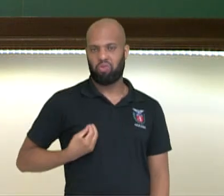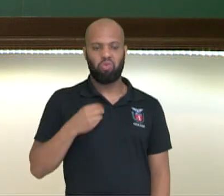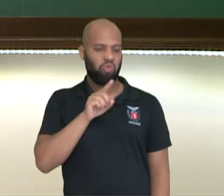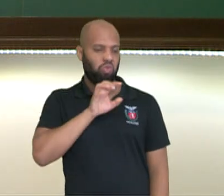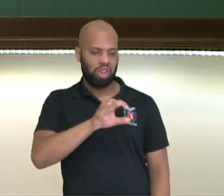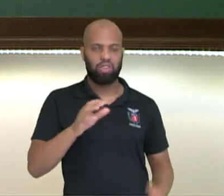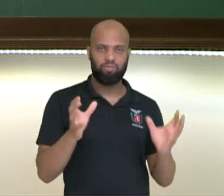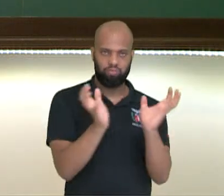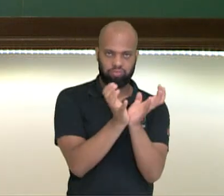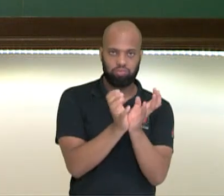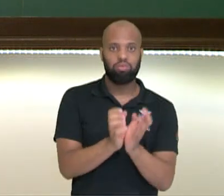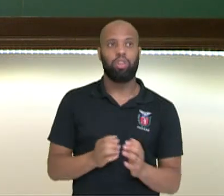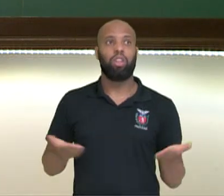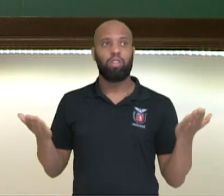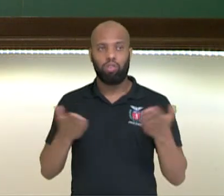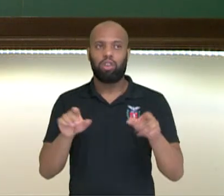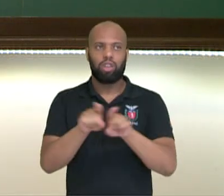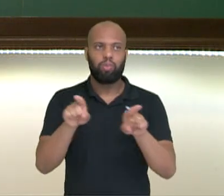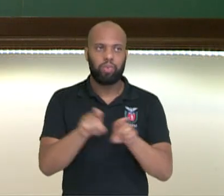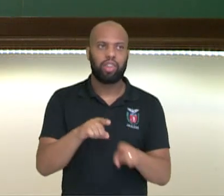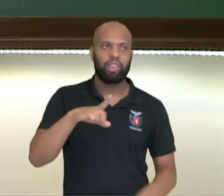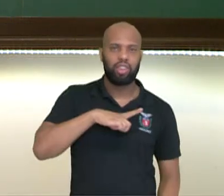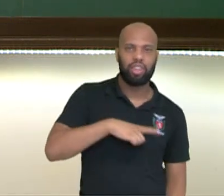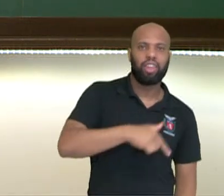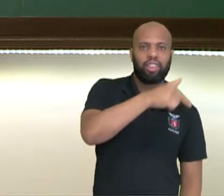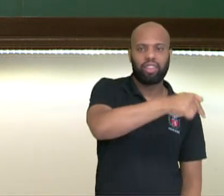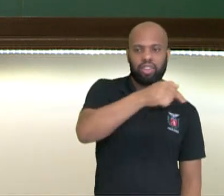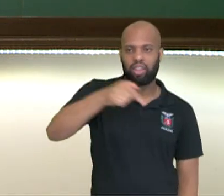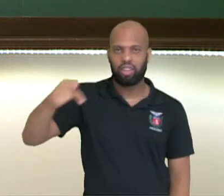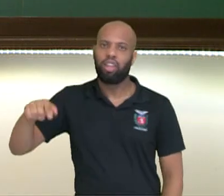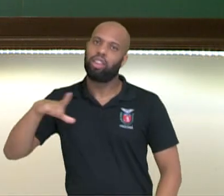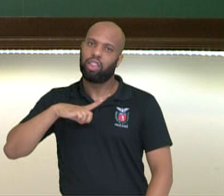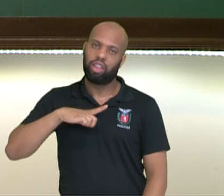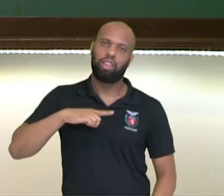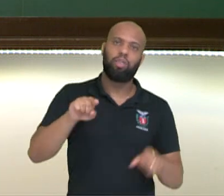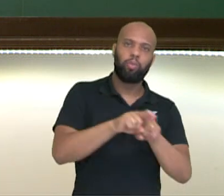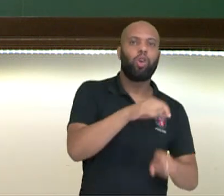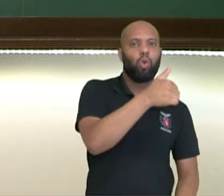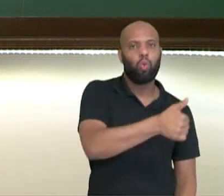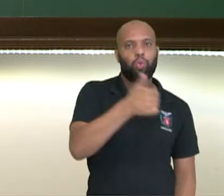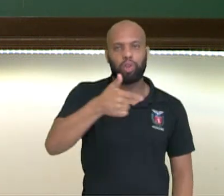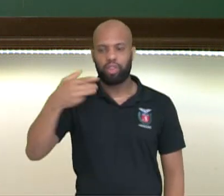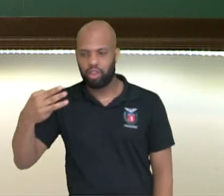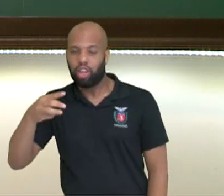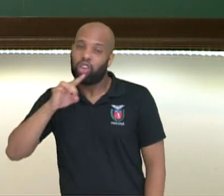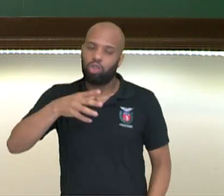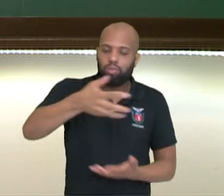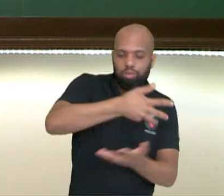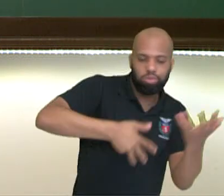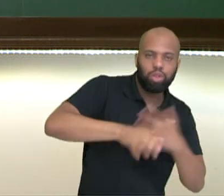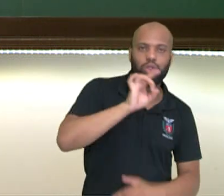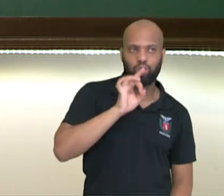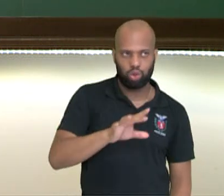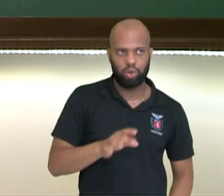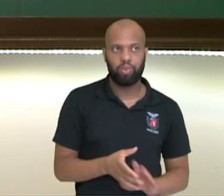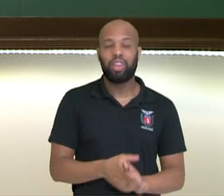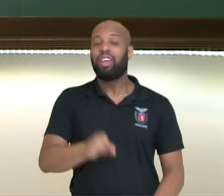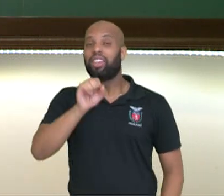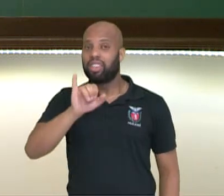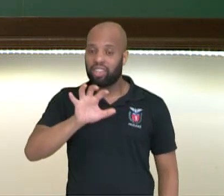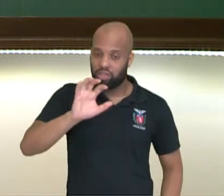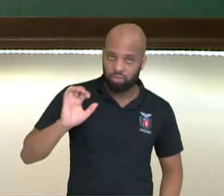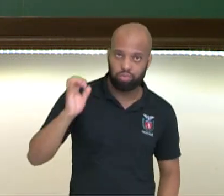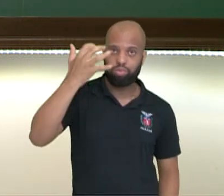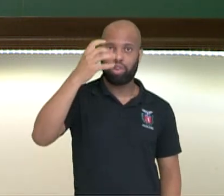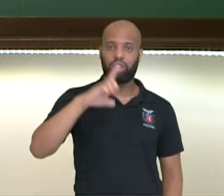aqui. As 3 carguinhas aqui, né, só elas trocam entre si, não trocam com mais ninguém de fora. Se isso ocorrer,